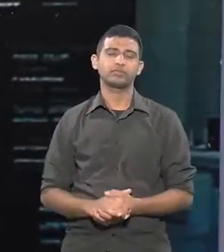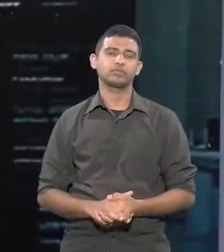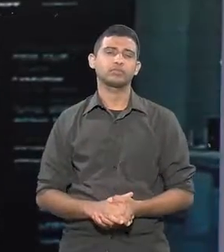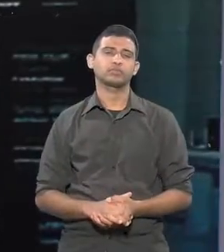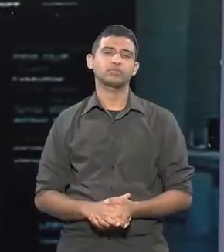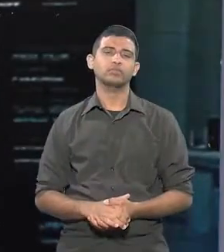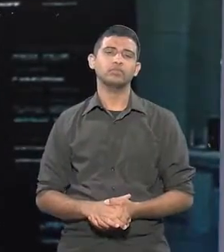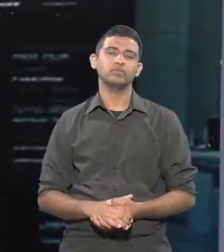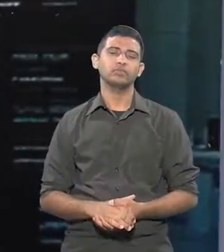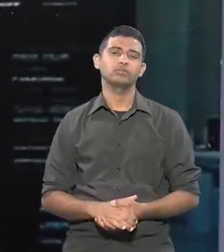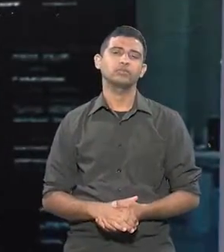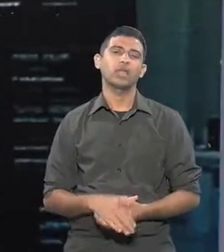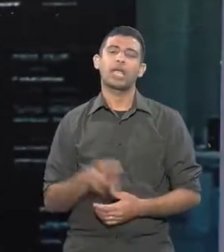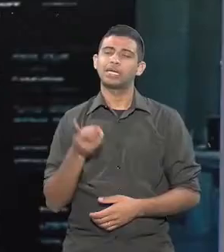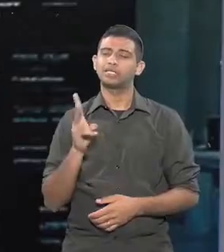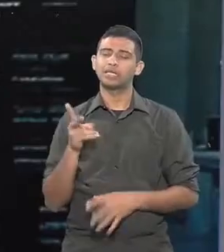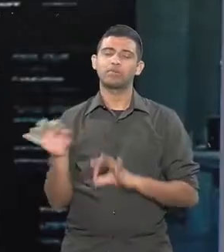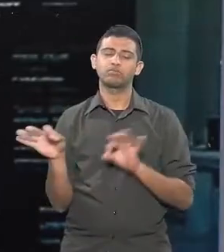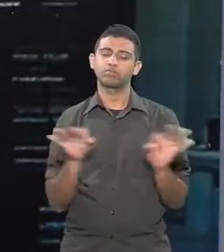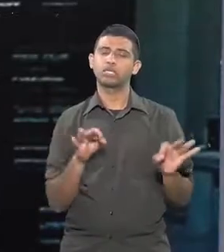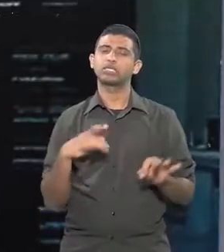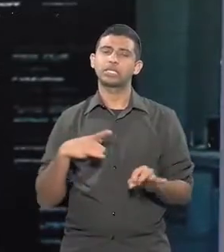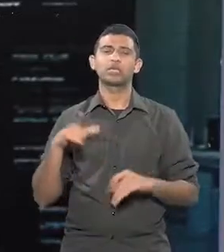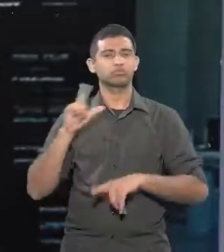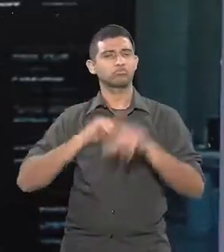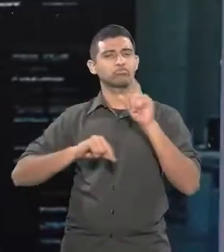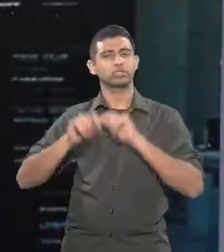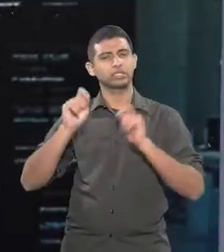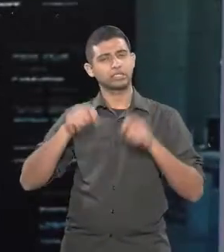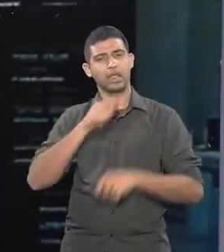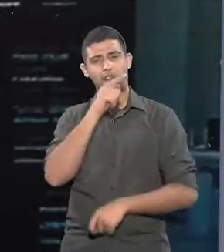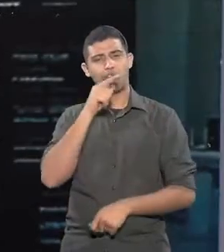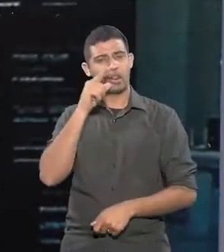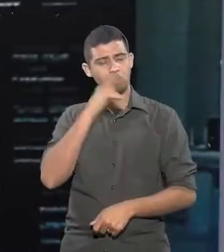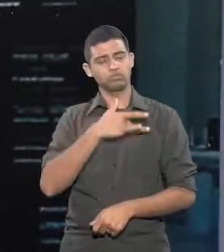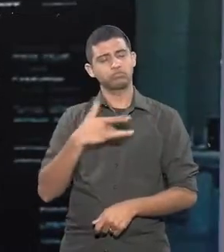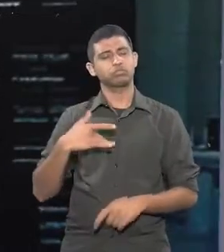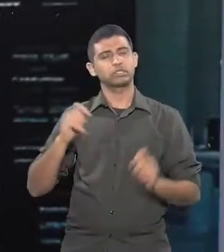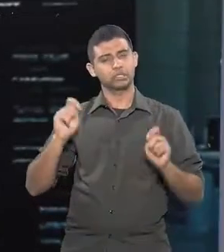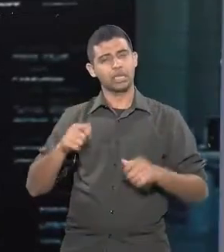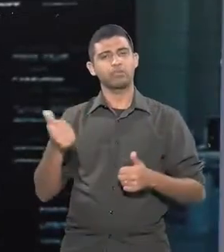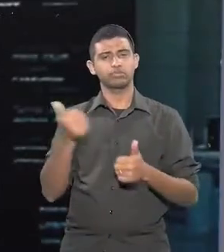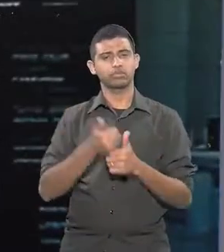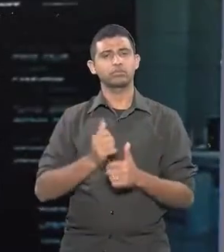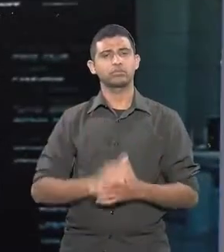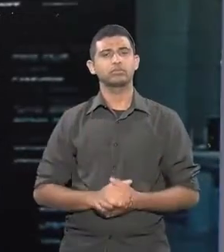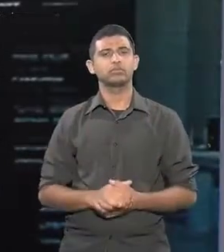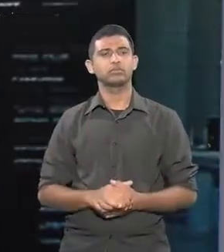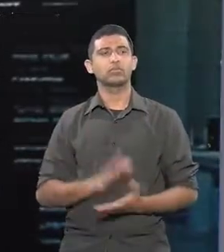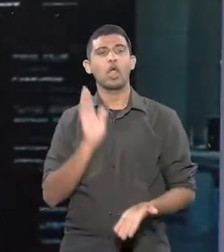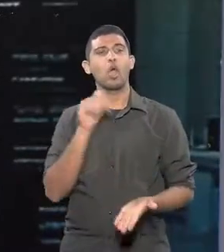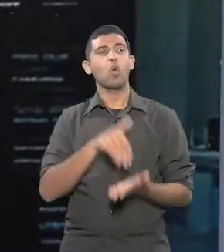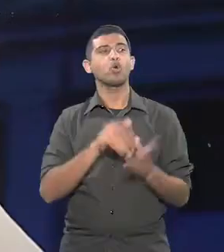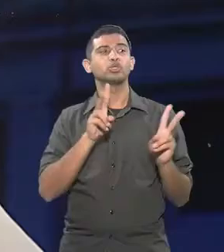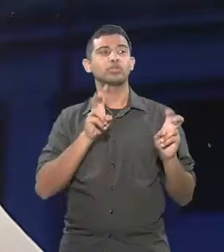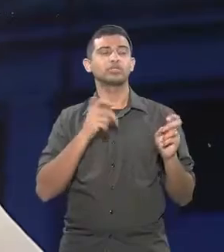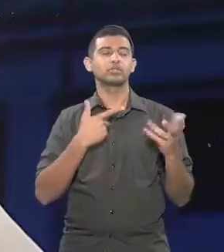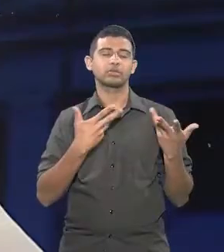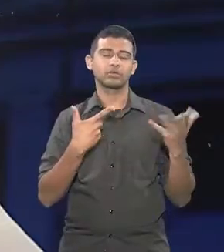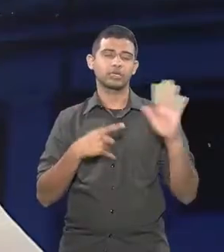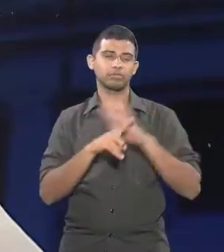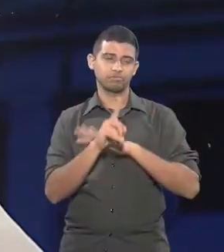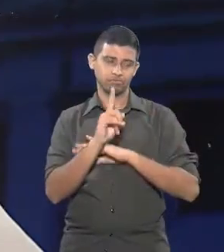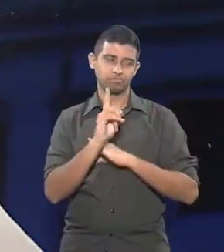saudáveis. É sempre essa linha. Tem opções de lanches saudáveis que dá para você consumir. Substituir. E um